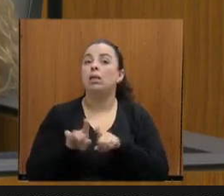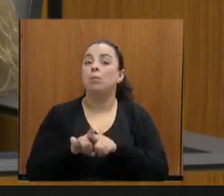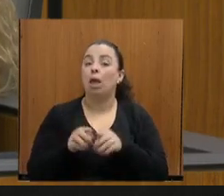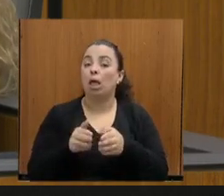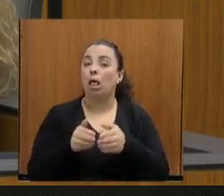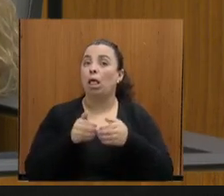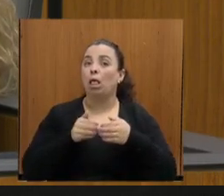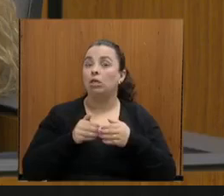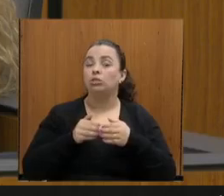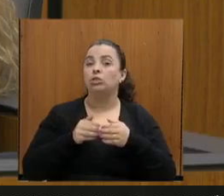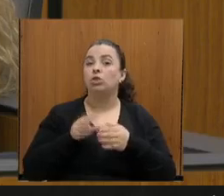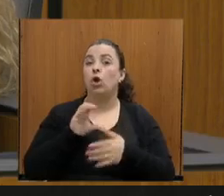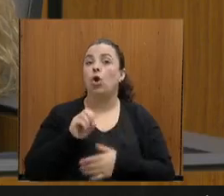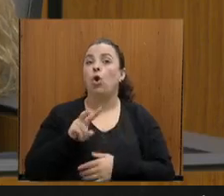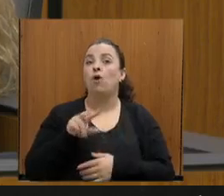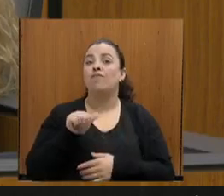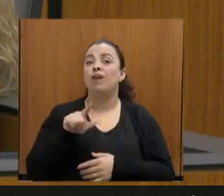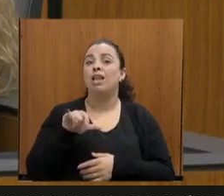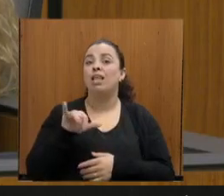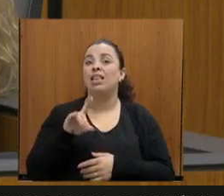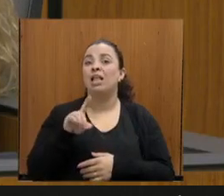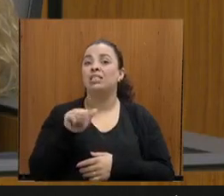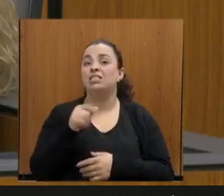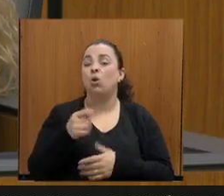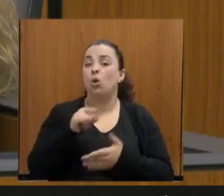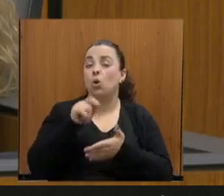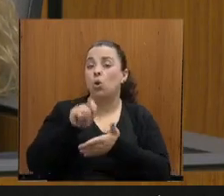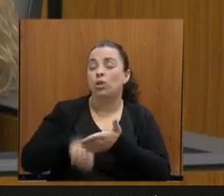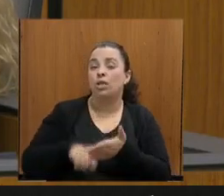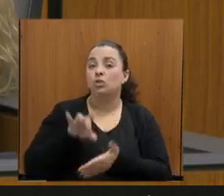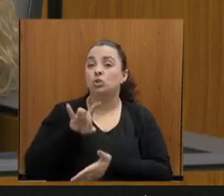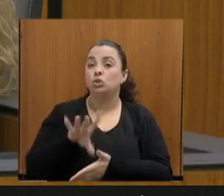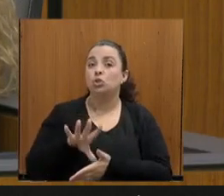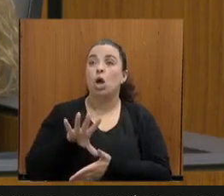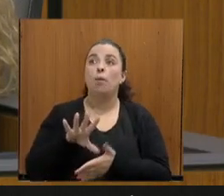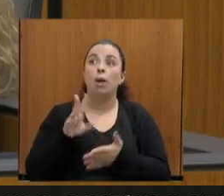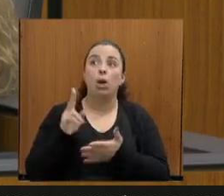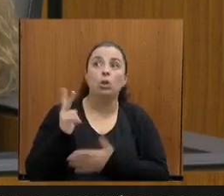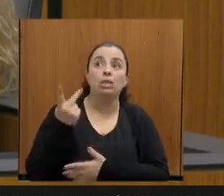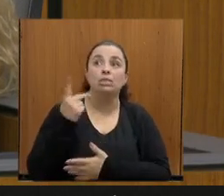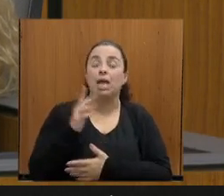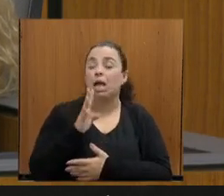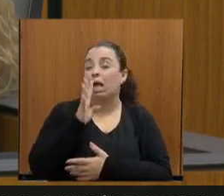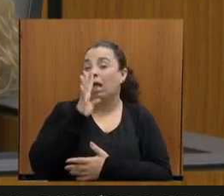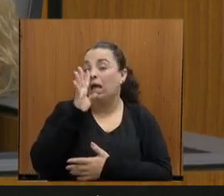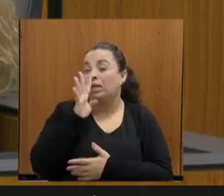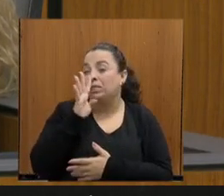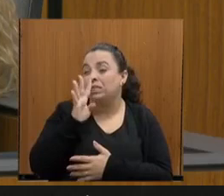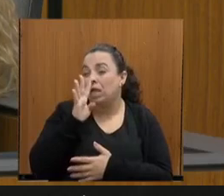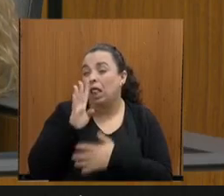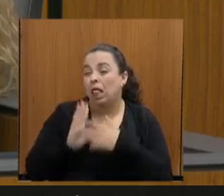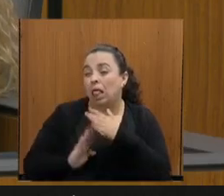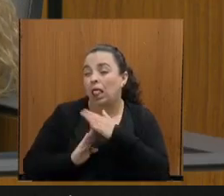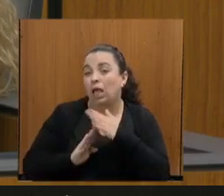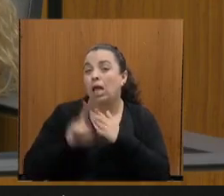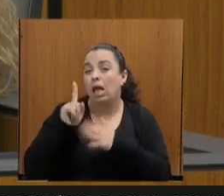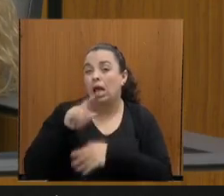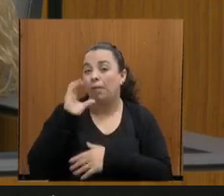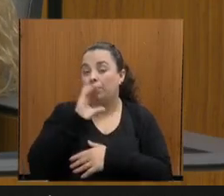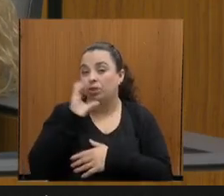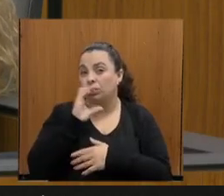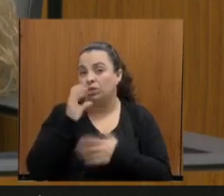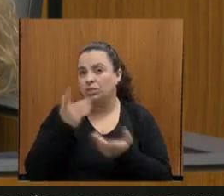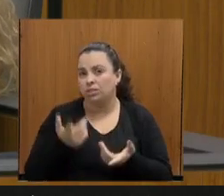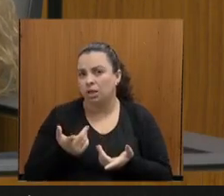validações de contratações apenas para situações excepcionalíssimas que configurem situações emergenciais